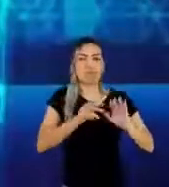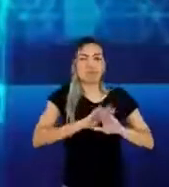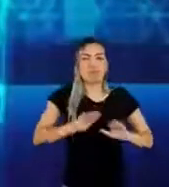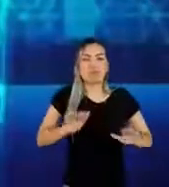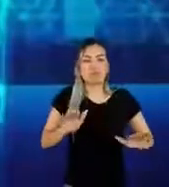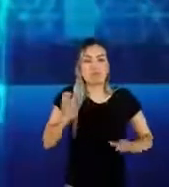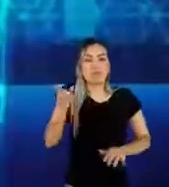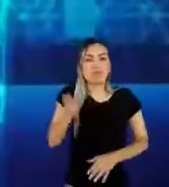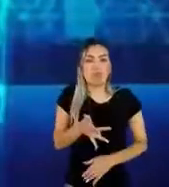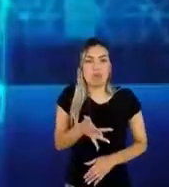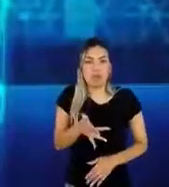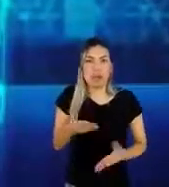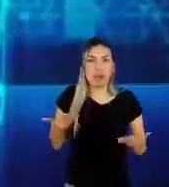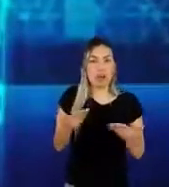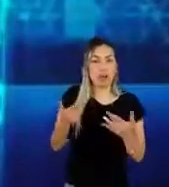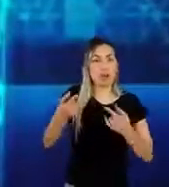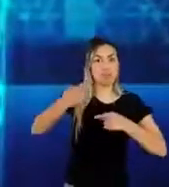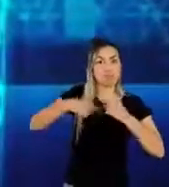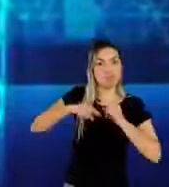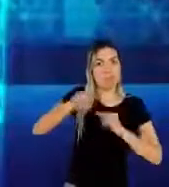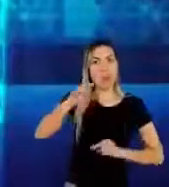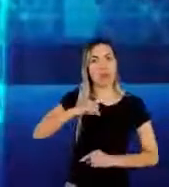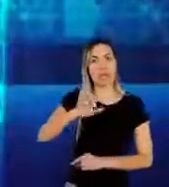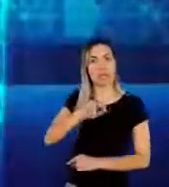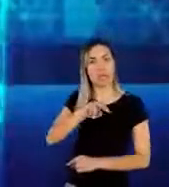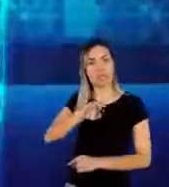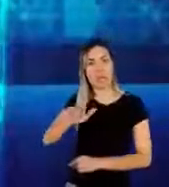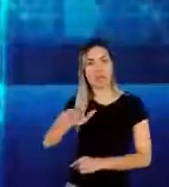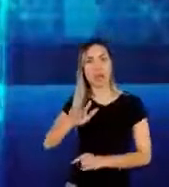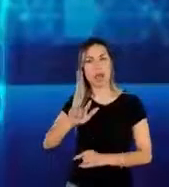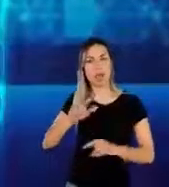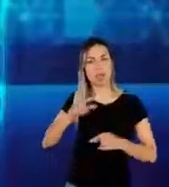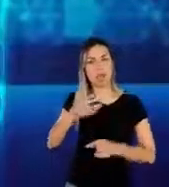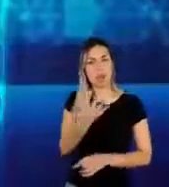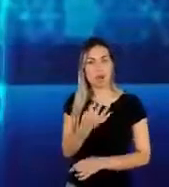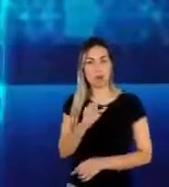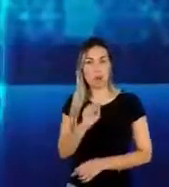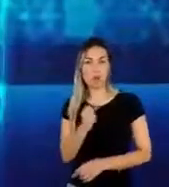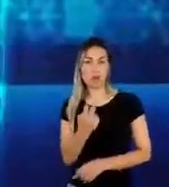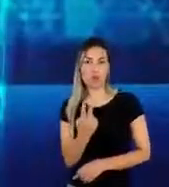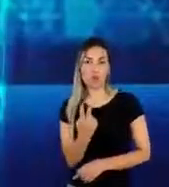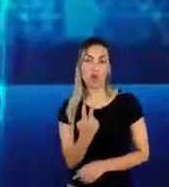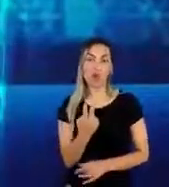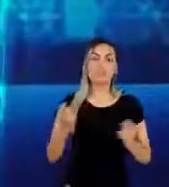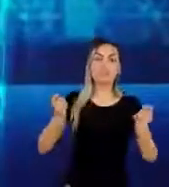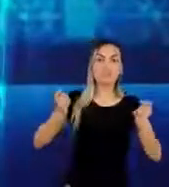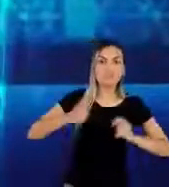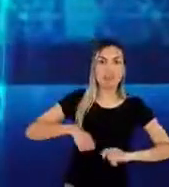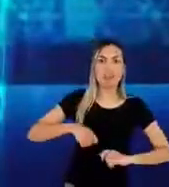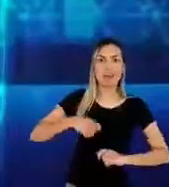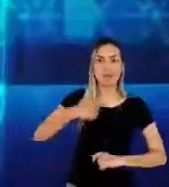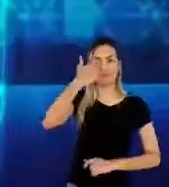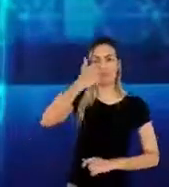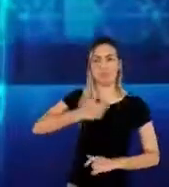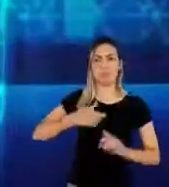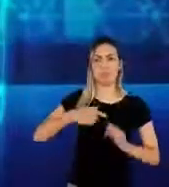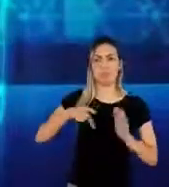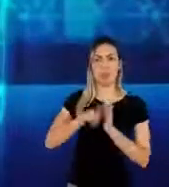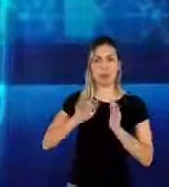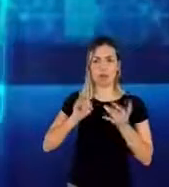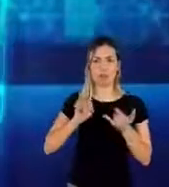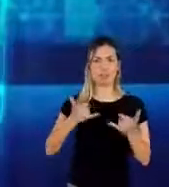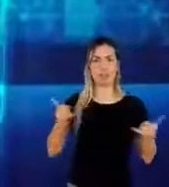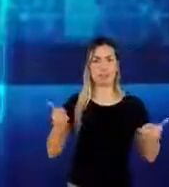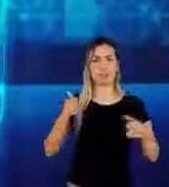a resolução da ANEEL 482, que permitiu o consumidor gerar sua própria energia, nós criamos